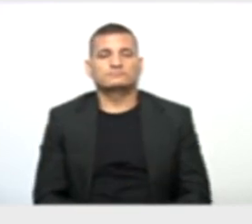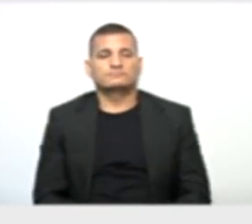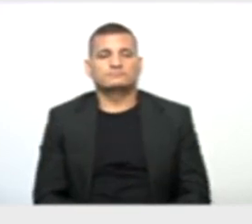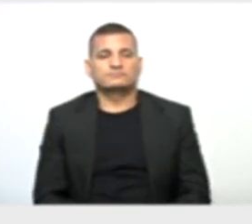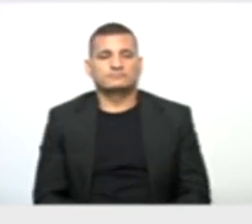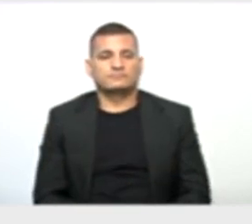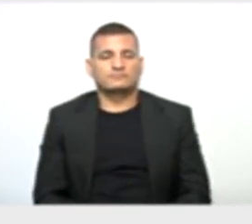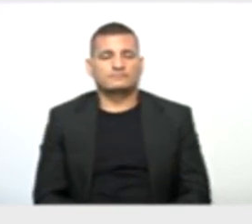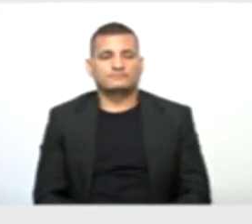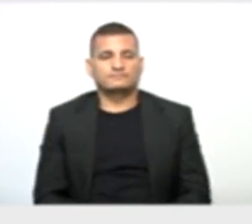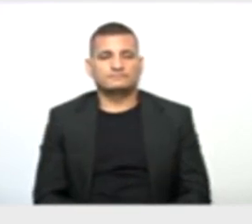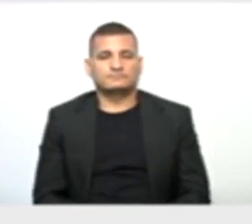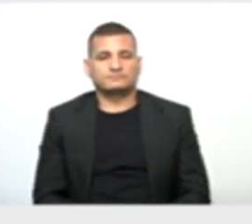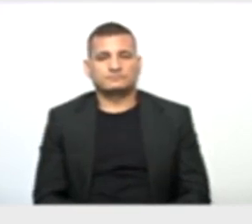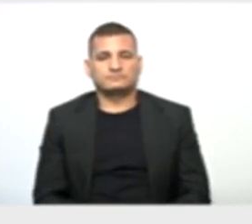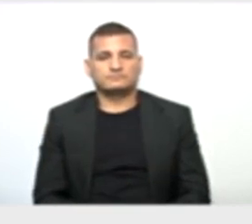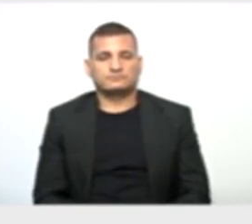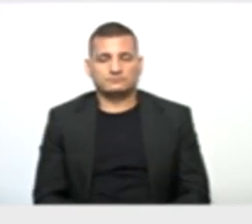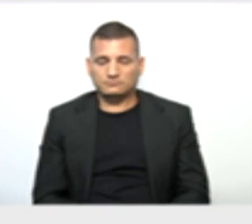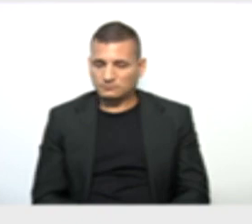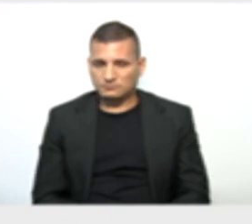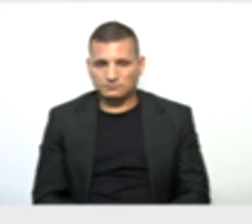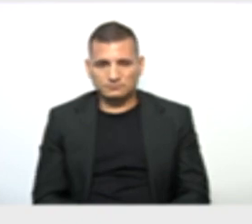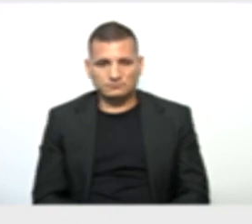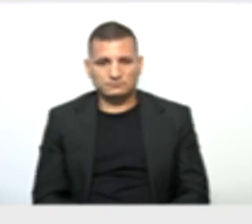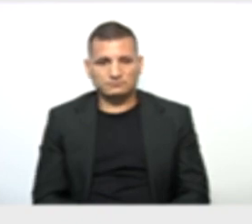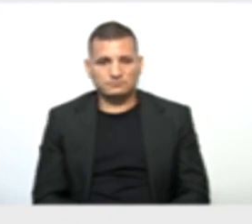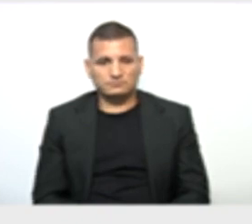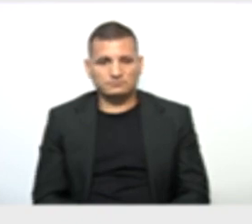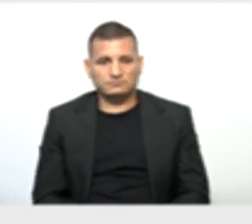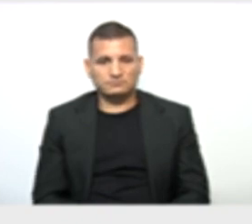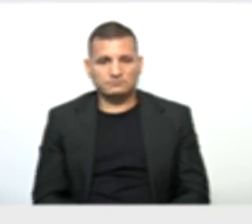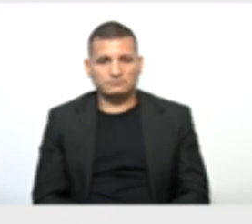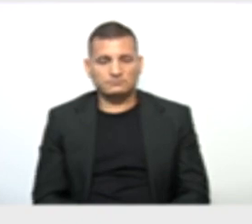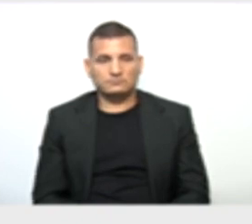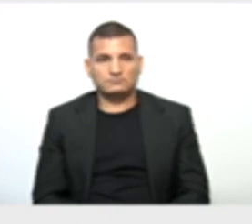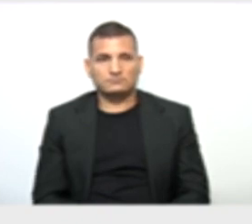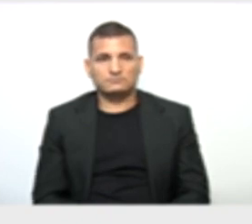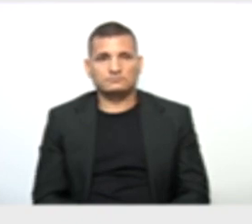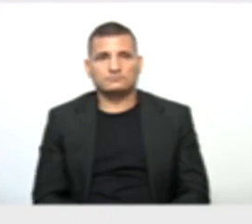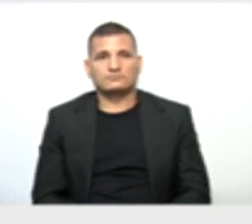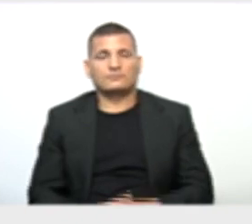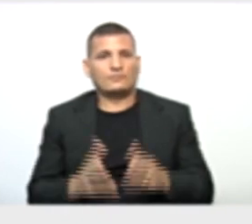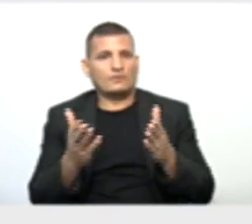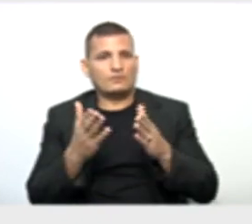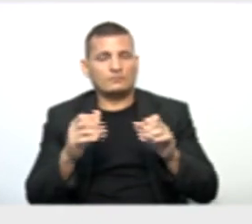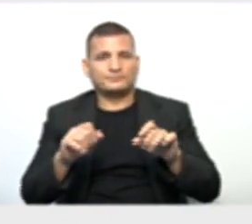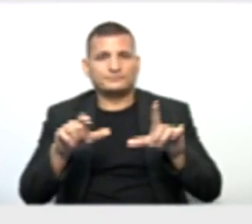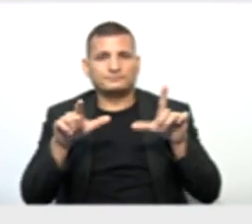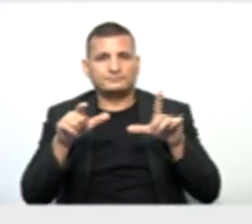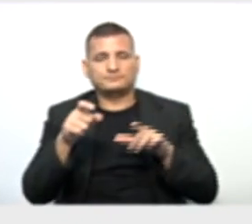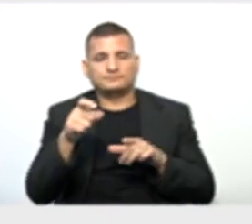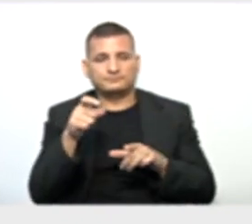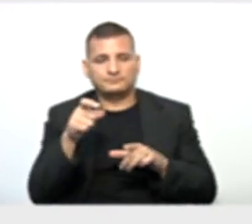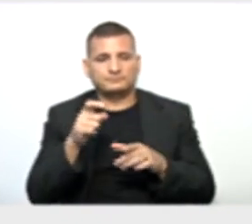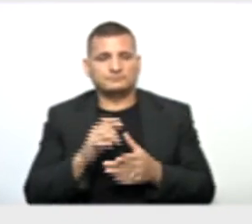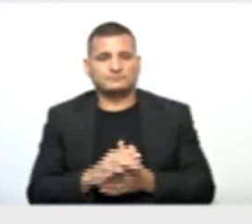Então, vamos continuar o nosso programa. Eu vou mandar aqui ele somente imprimir o x. Print